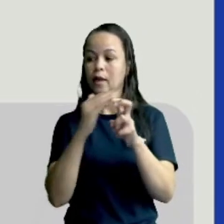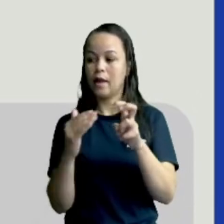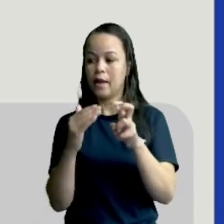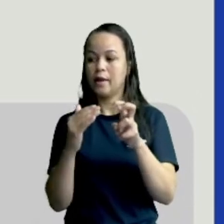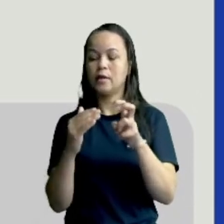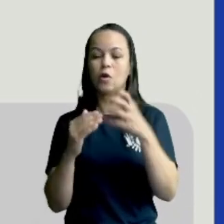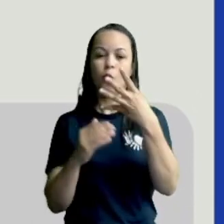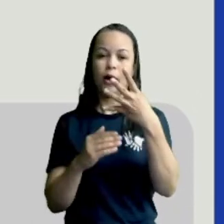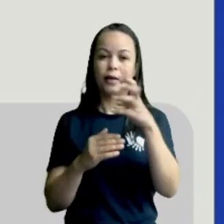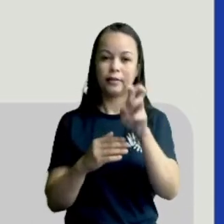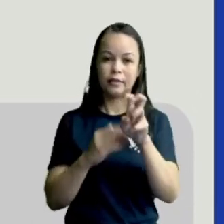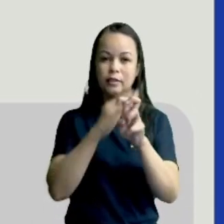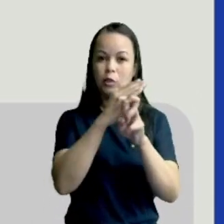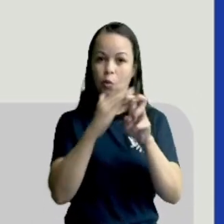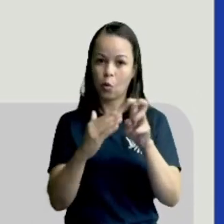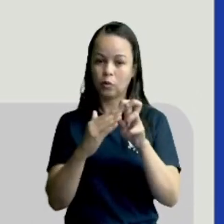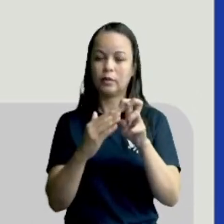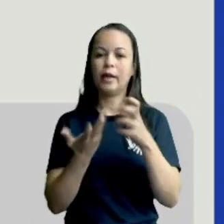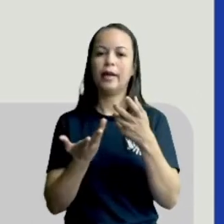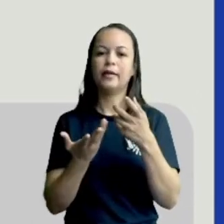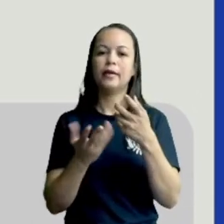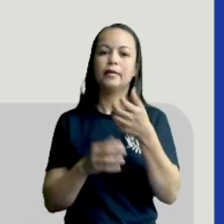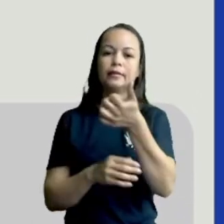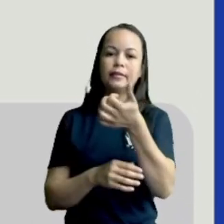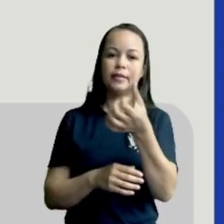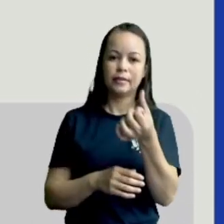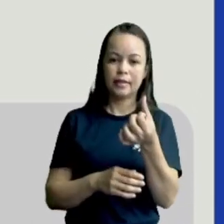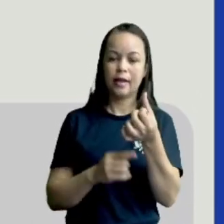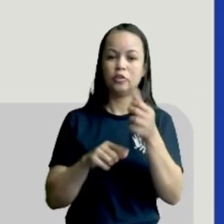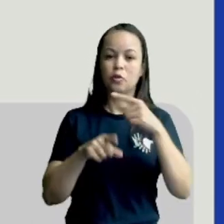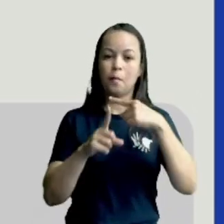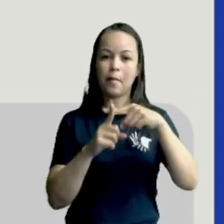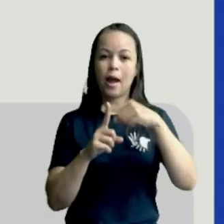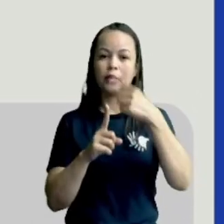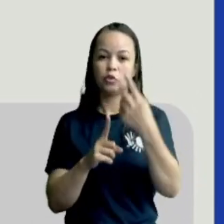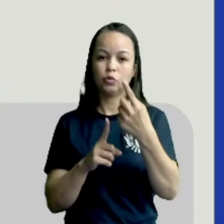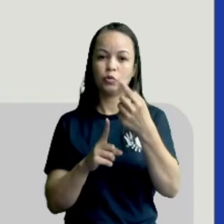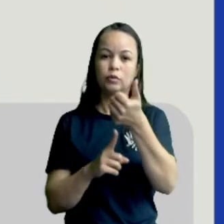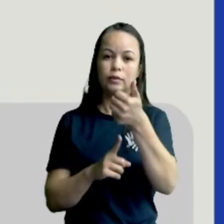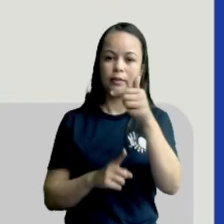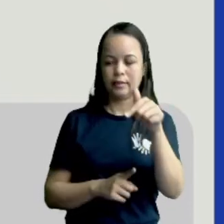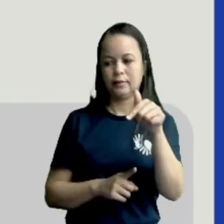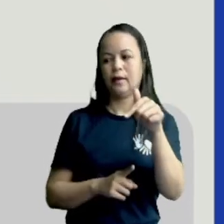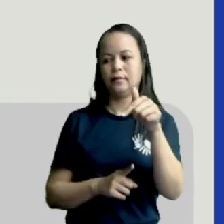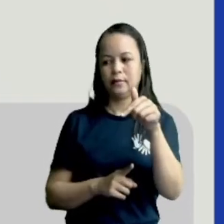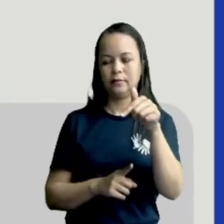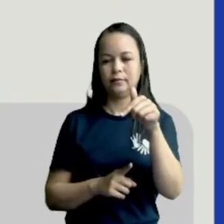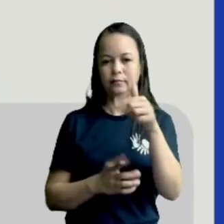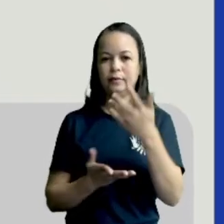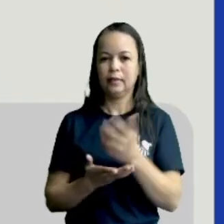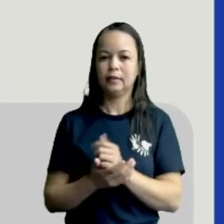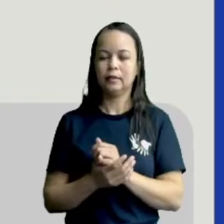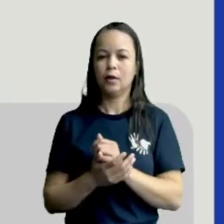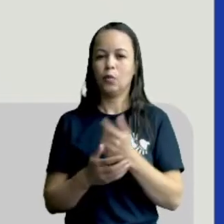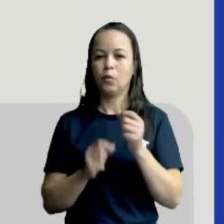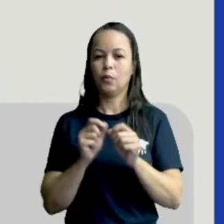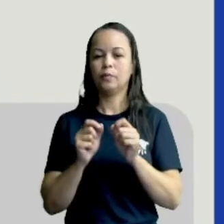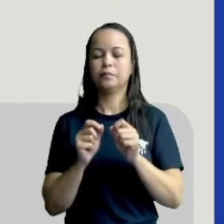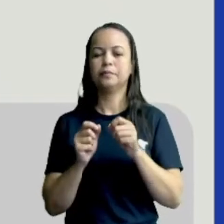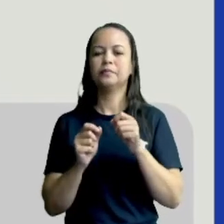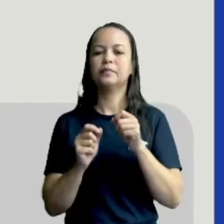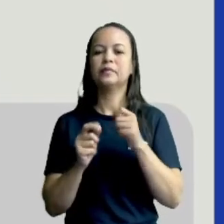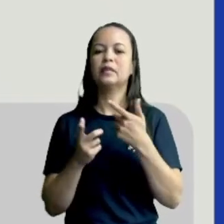16, 16 mais 1, 17. Opa, professora, o 17 é aí que a senhora representou na continha, é